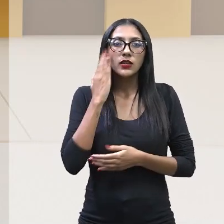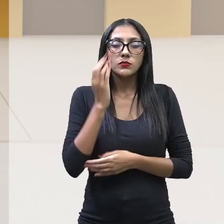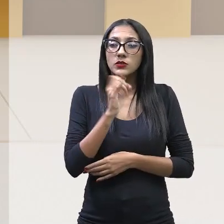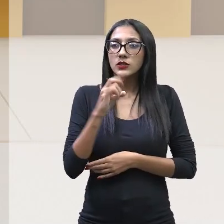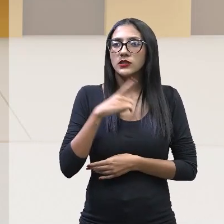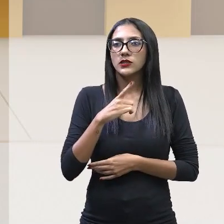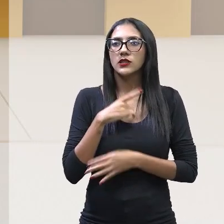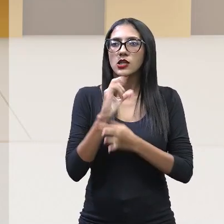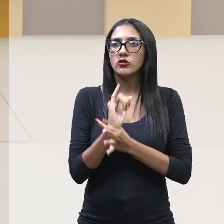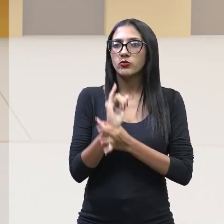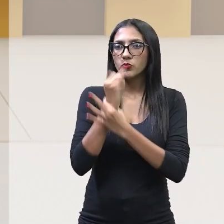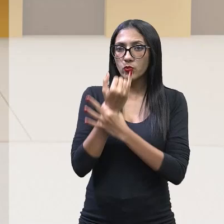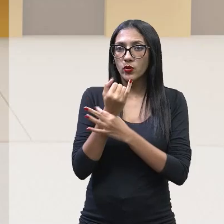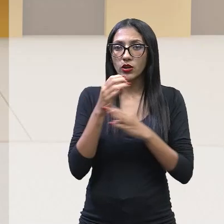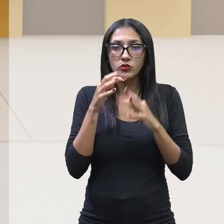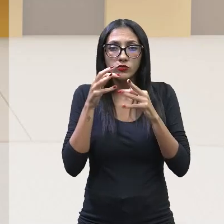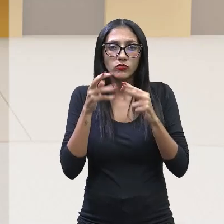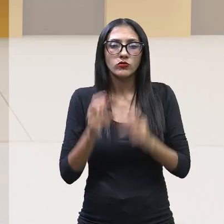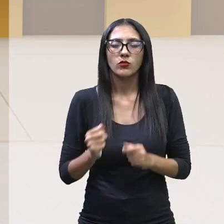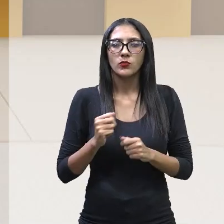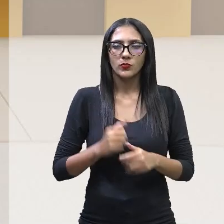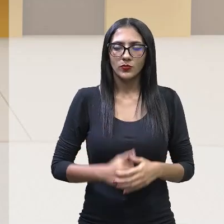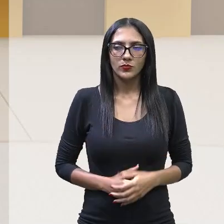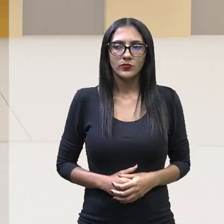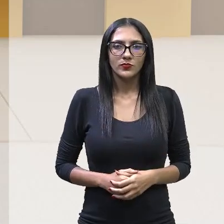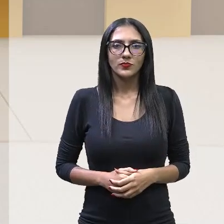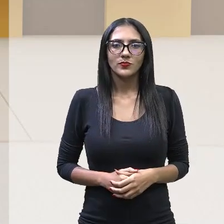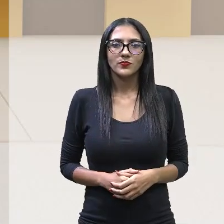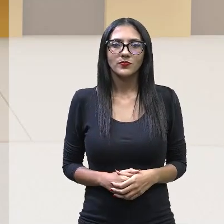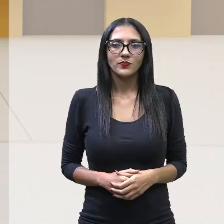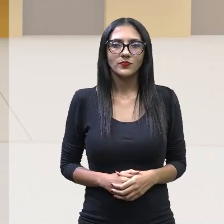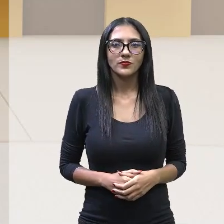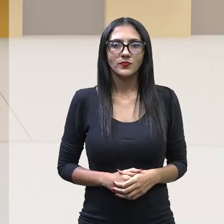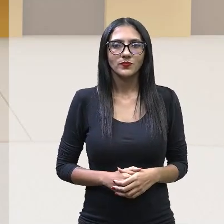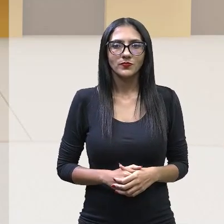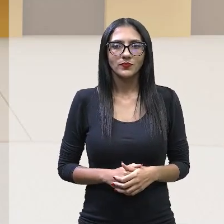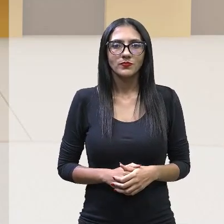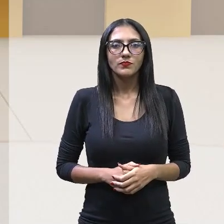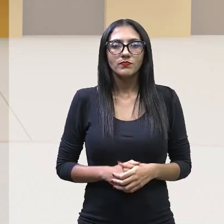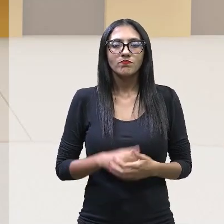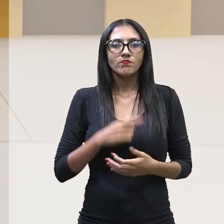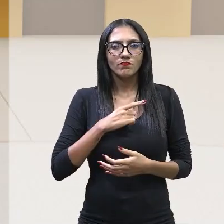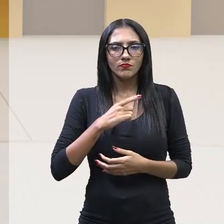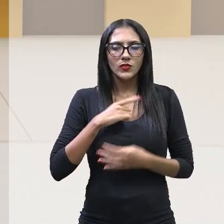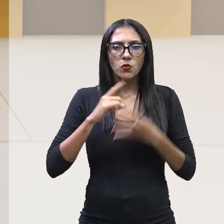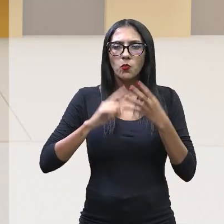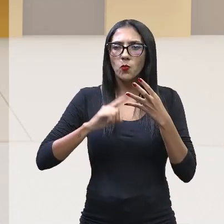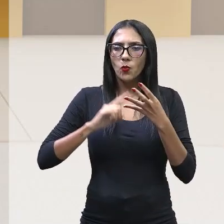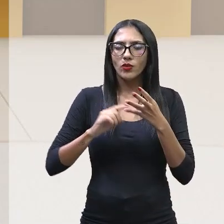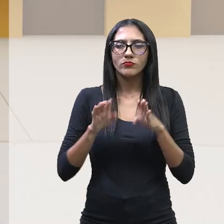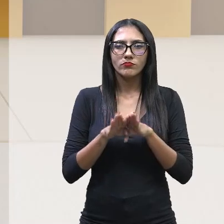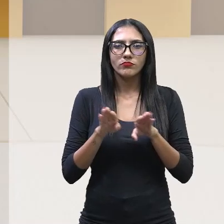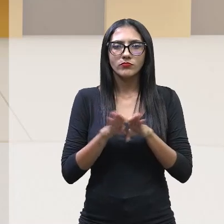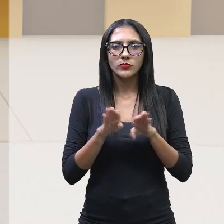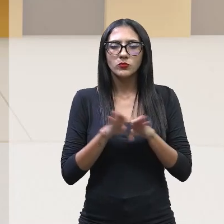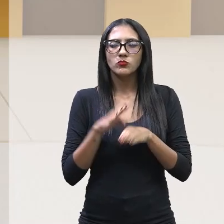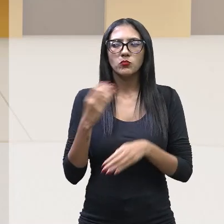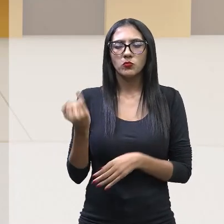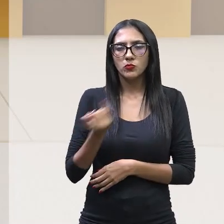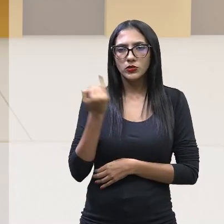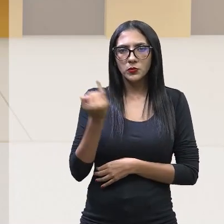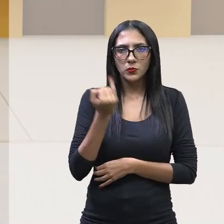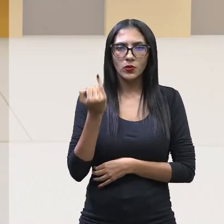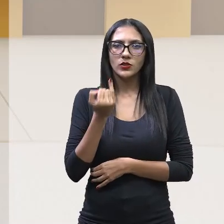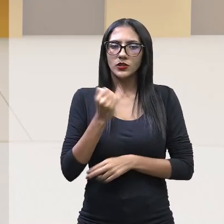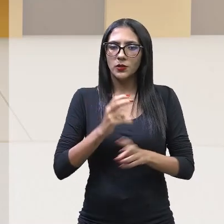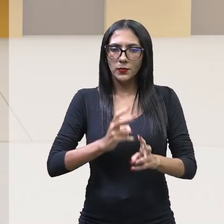das atividades. Então. E tem mais uma aí, professor, super importante, não só na mineração,